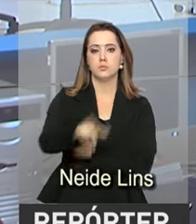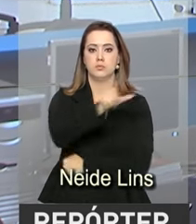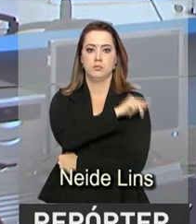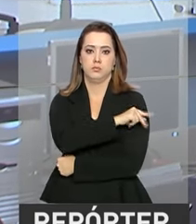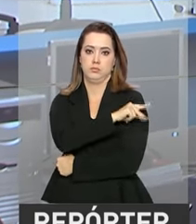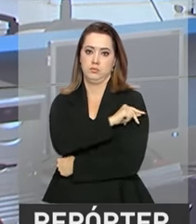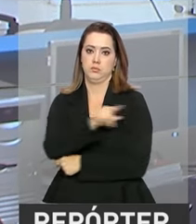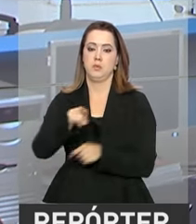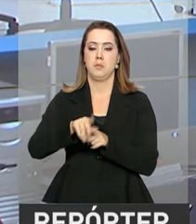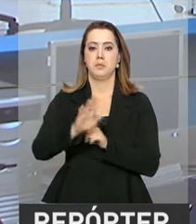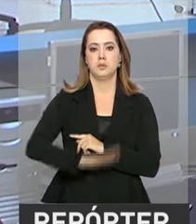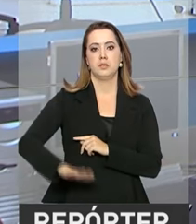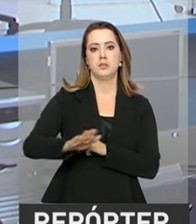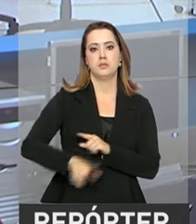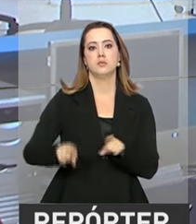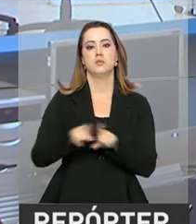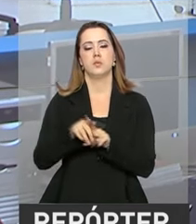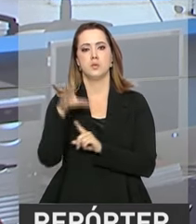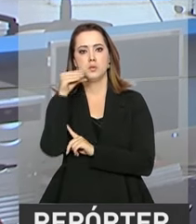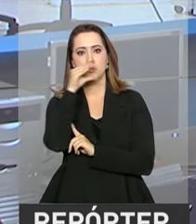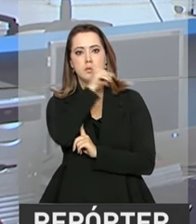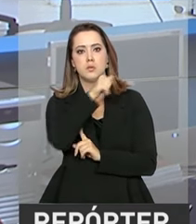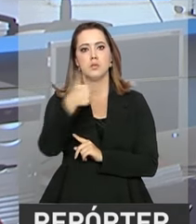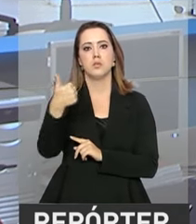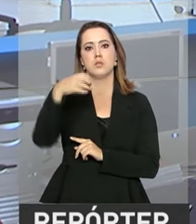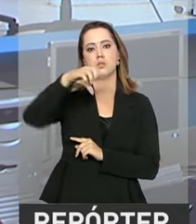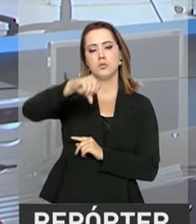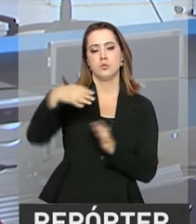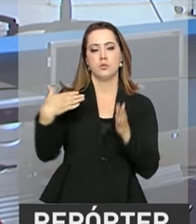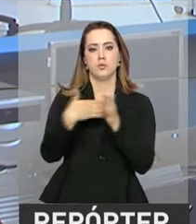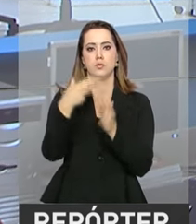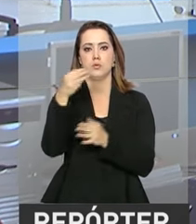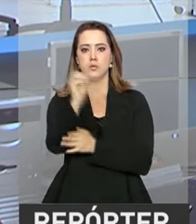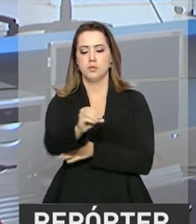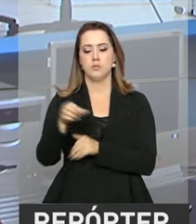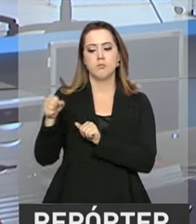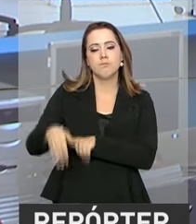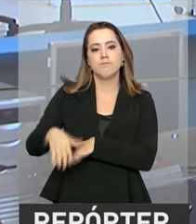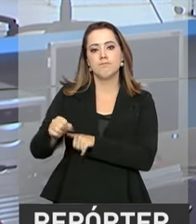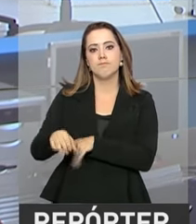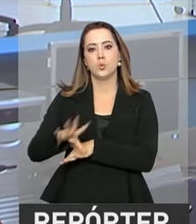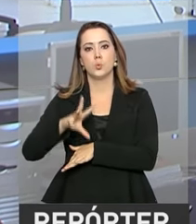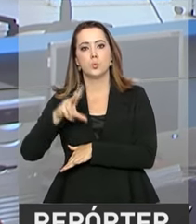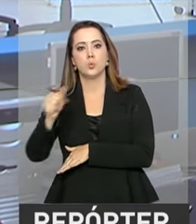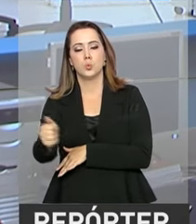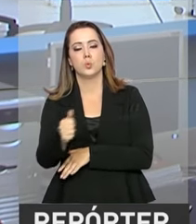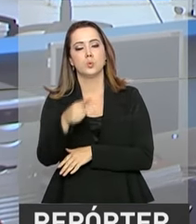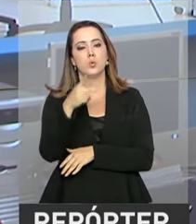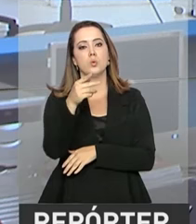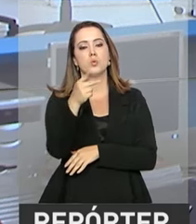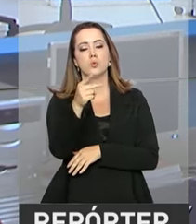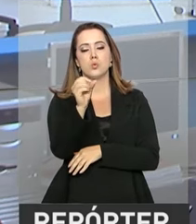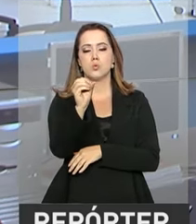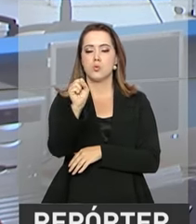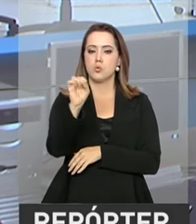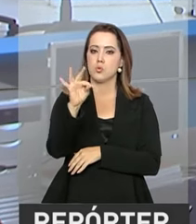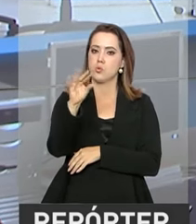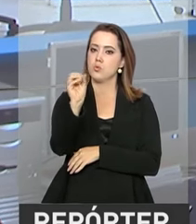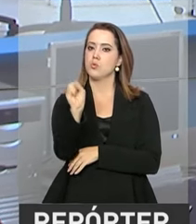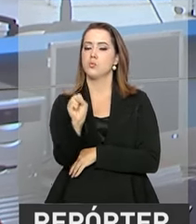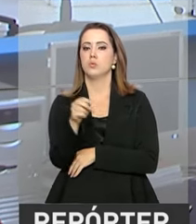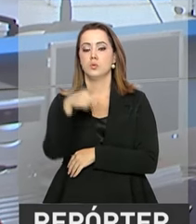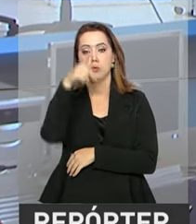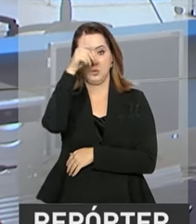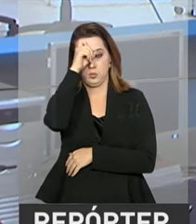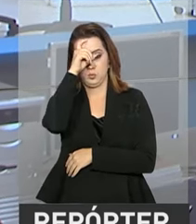crianças e adolescentes. De 19 a 30 de setembro, os postos de saúde de todo o Brasil estarão aplicando mais de 26 milhões de